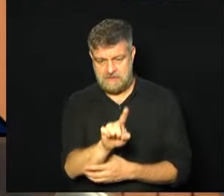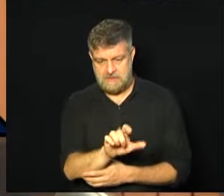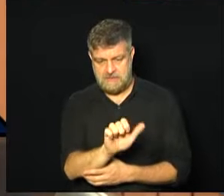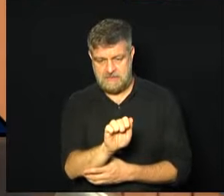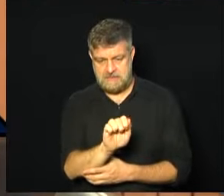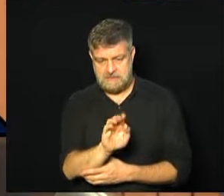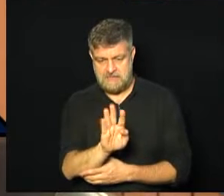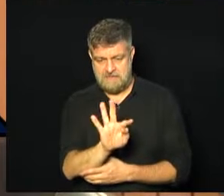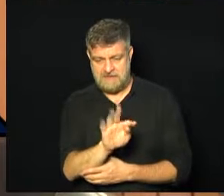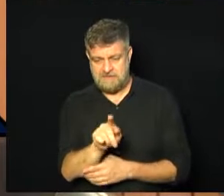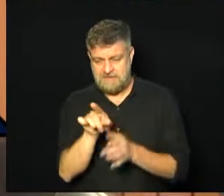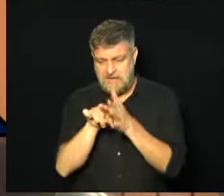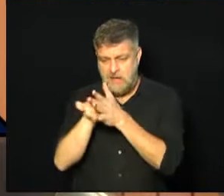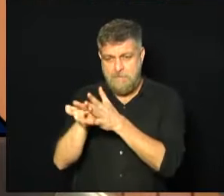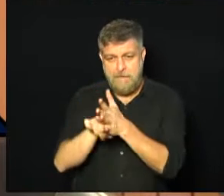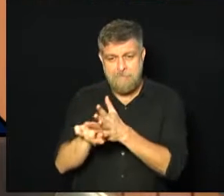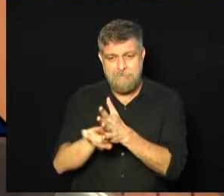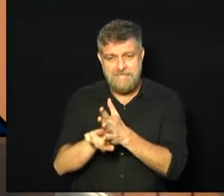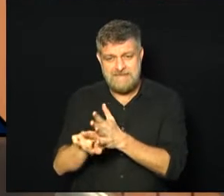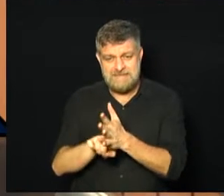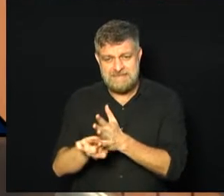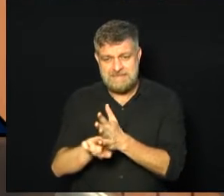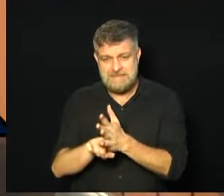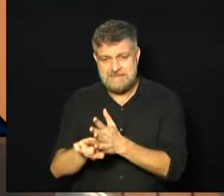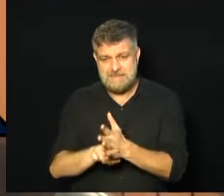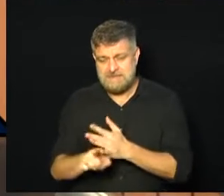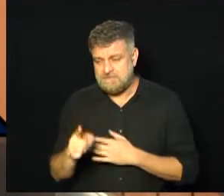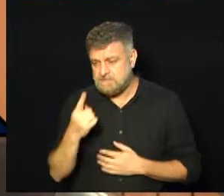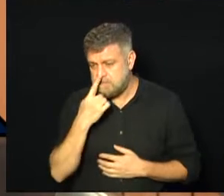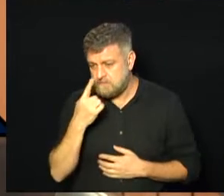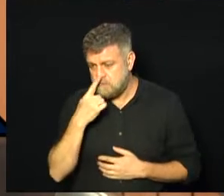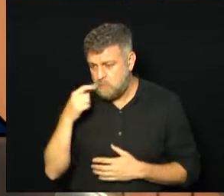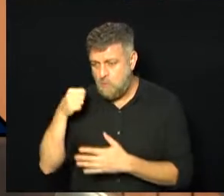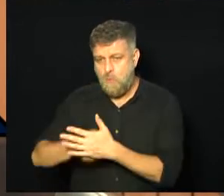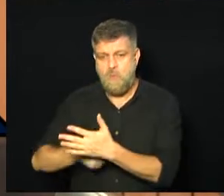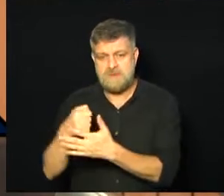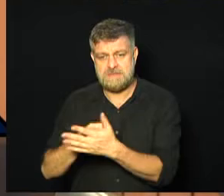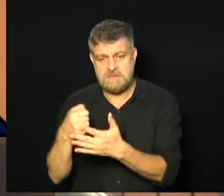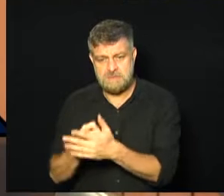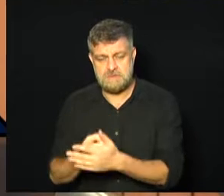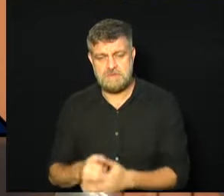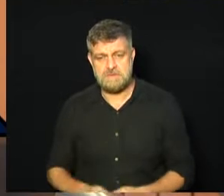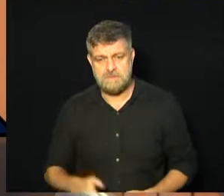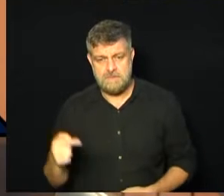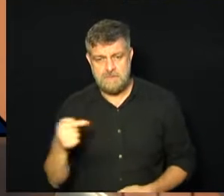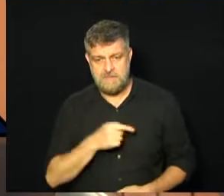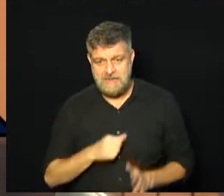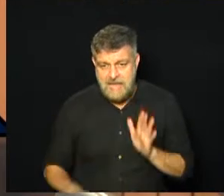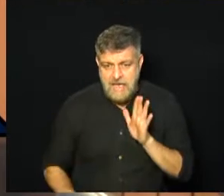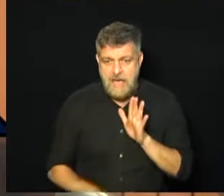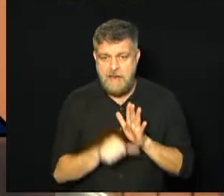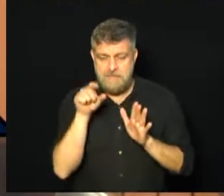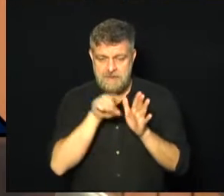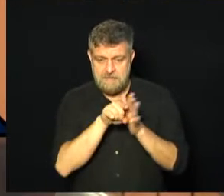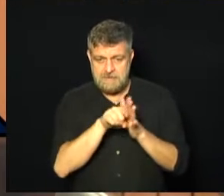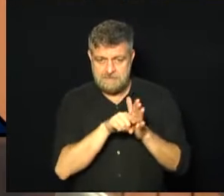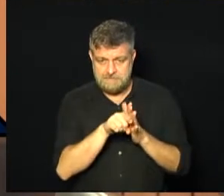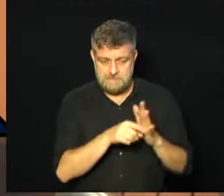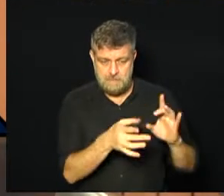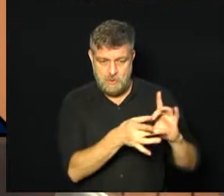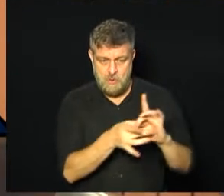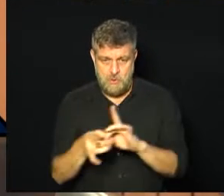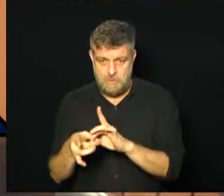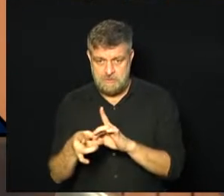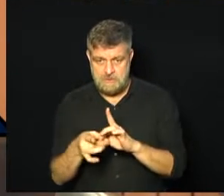de pesquisa, aproximação, muito com essas lutas. Ela é pesquisadora pioneira no contexto do Serviço Social